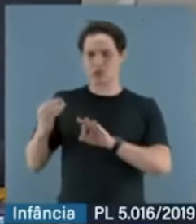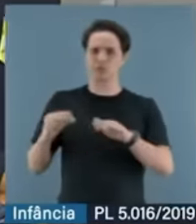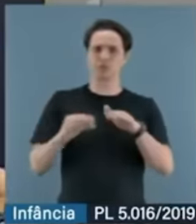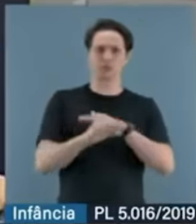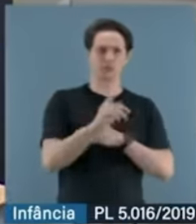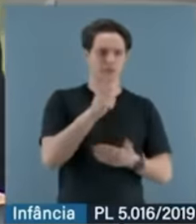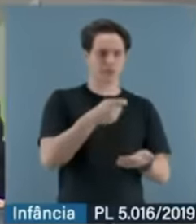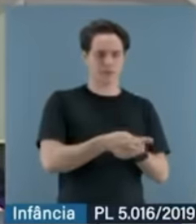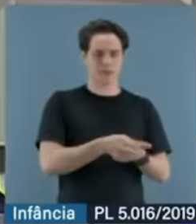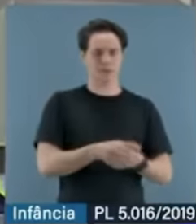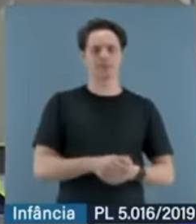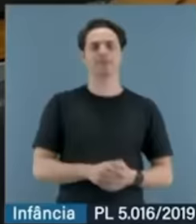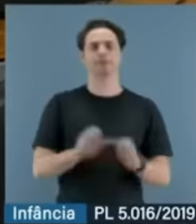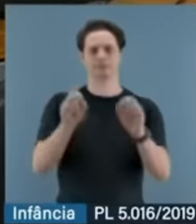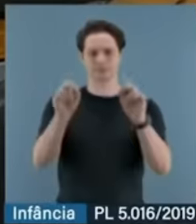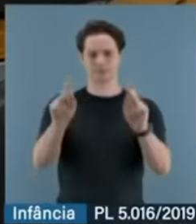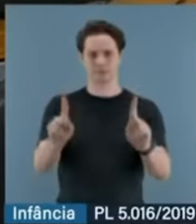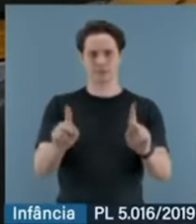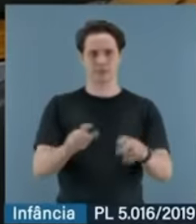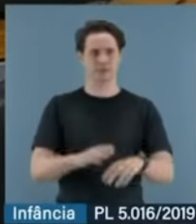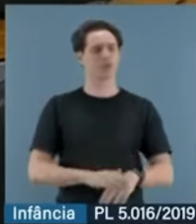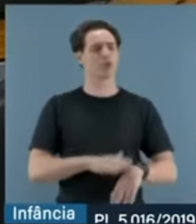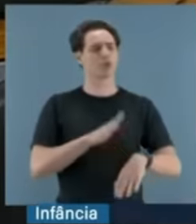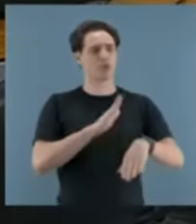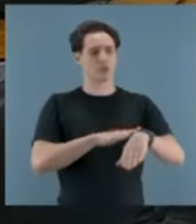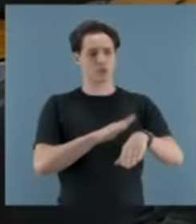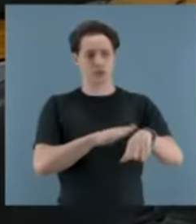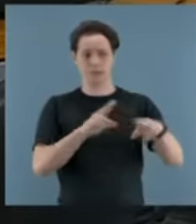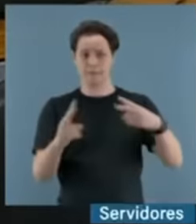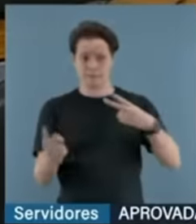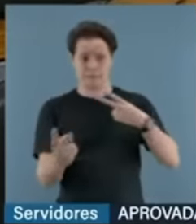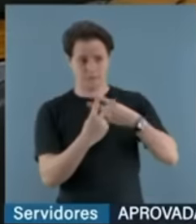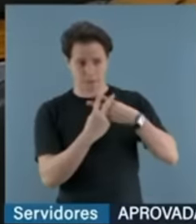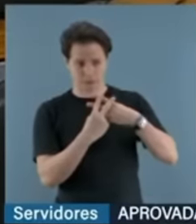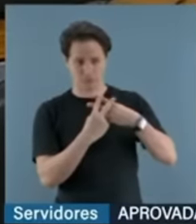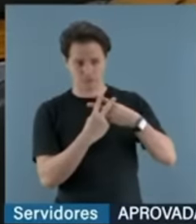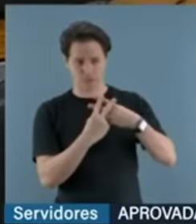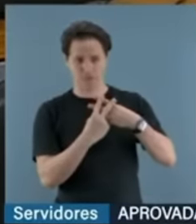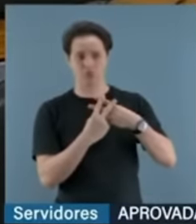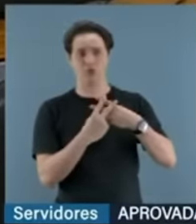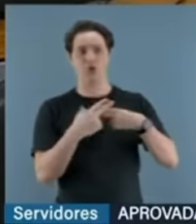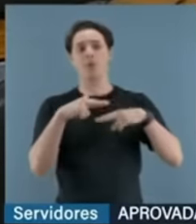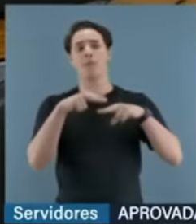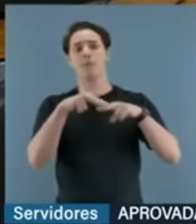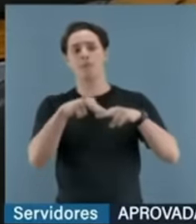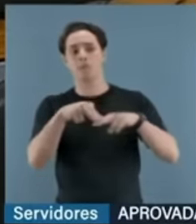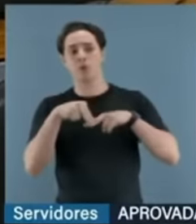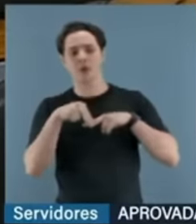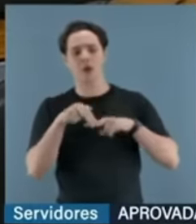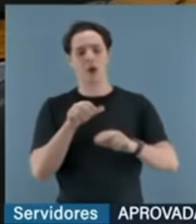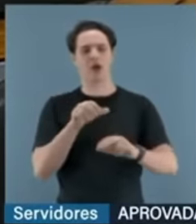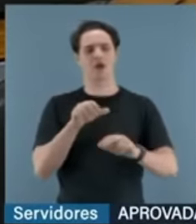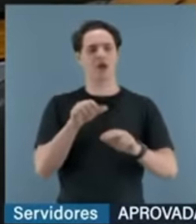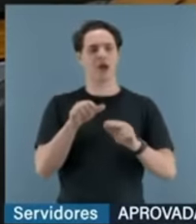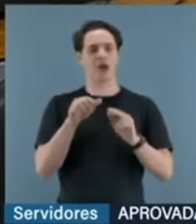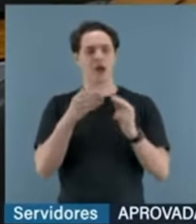Ok. O senhor, quando foi preso, o senhor disse que foi preso por conta de adulteração